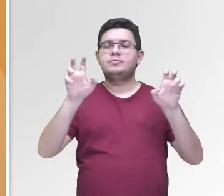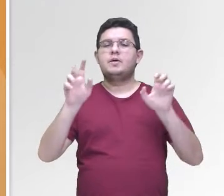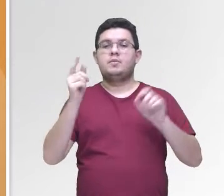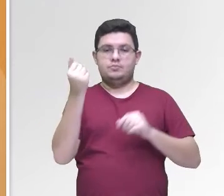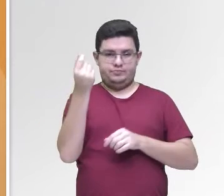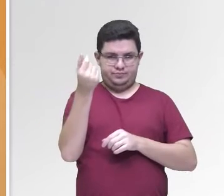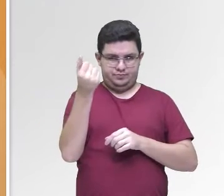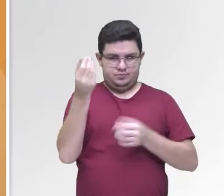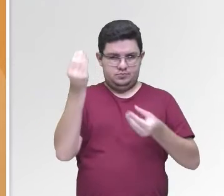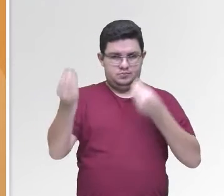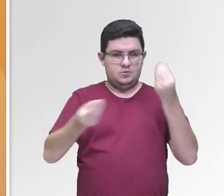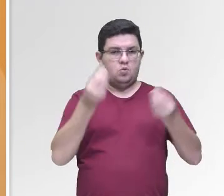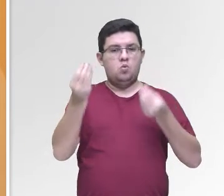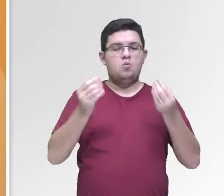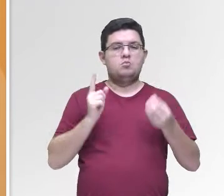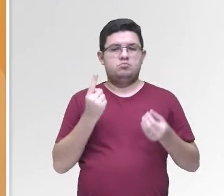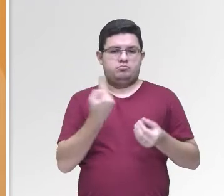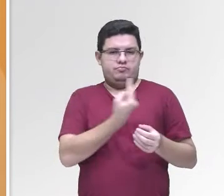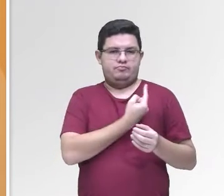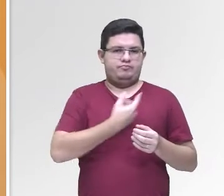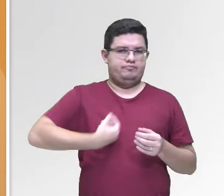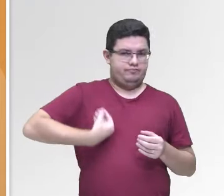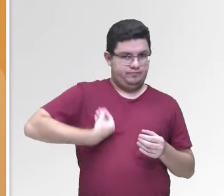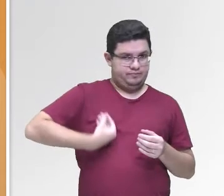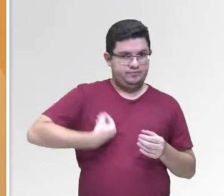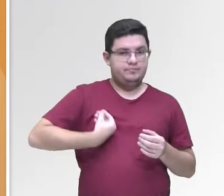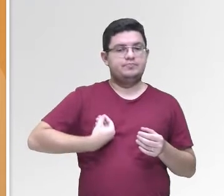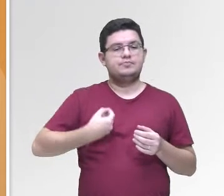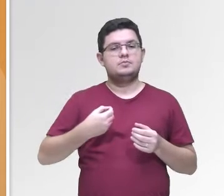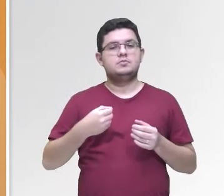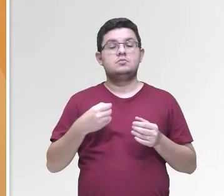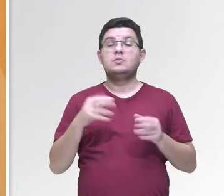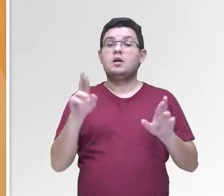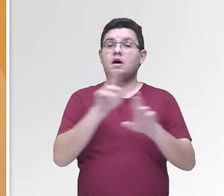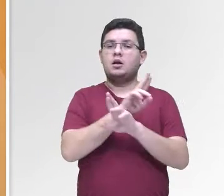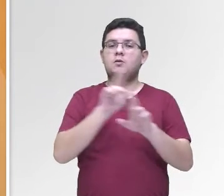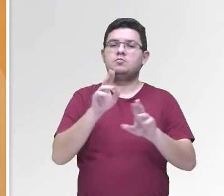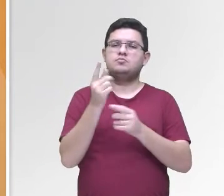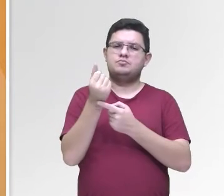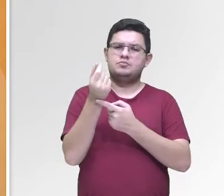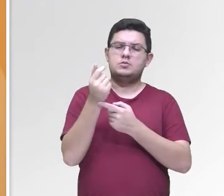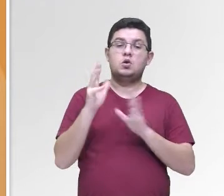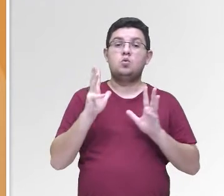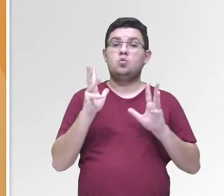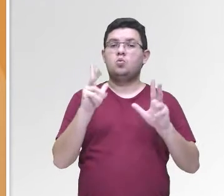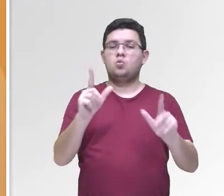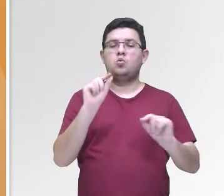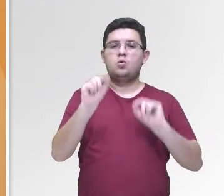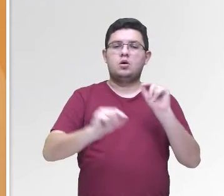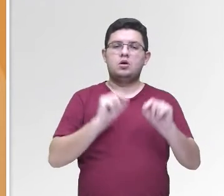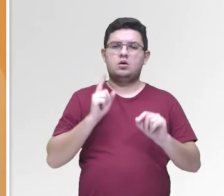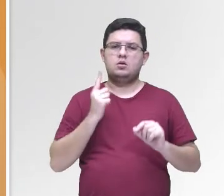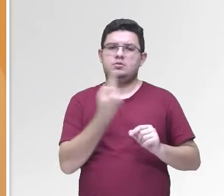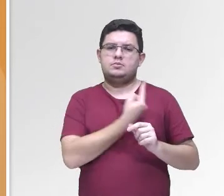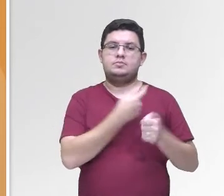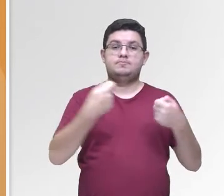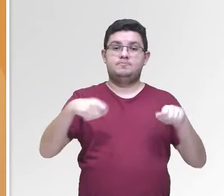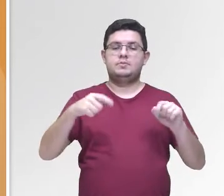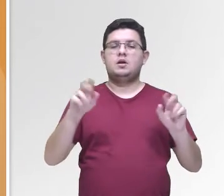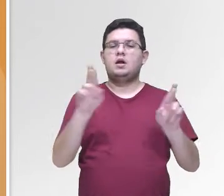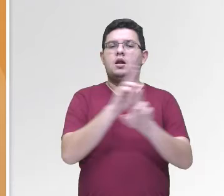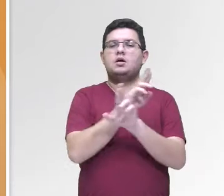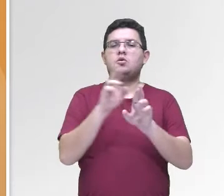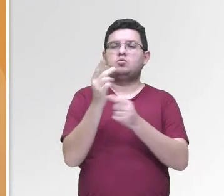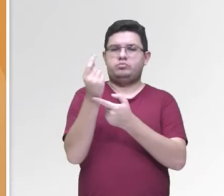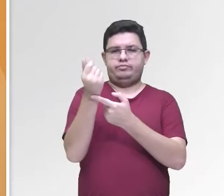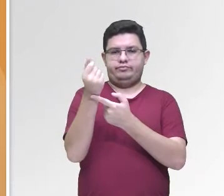como precisamos nos manter, ok? Tudo que precisamos vai envolver o